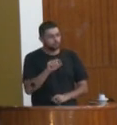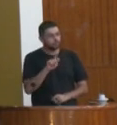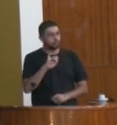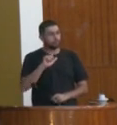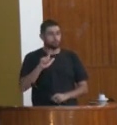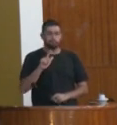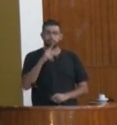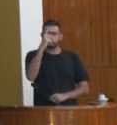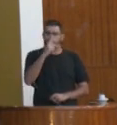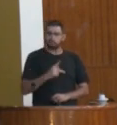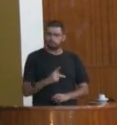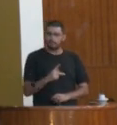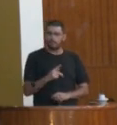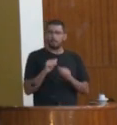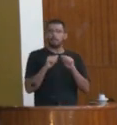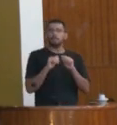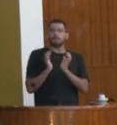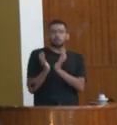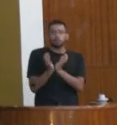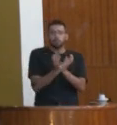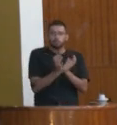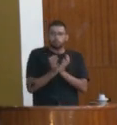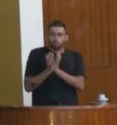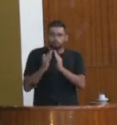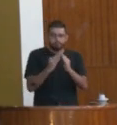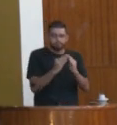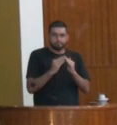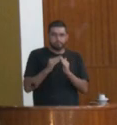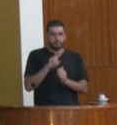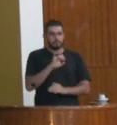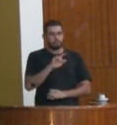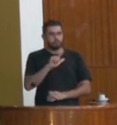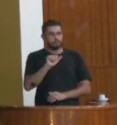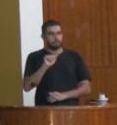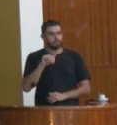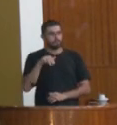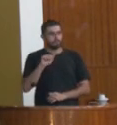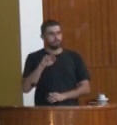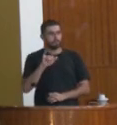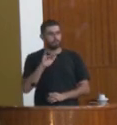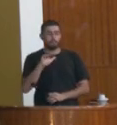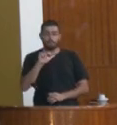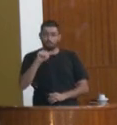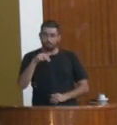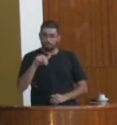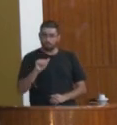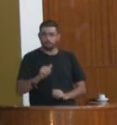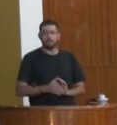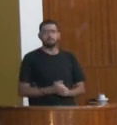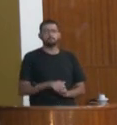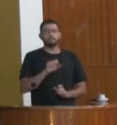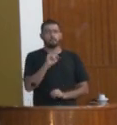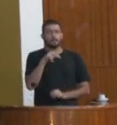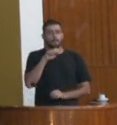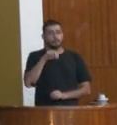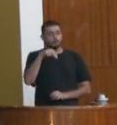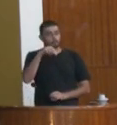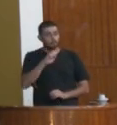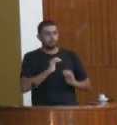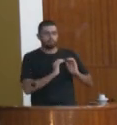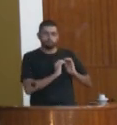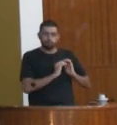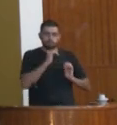presidente da Associação de Moradores da Vila Americana. Senhora Simone Ferreira, da APAI Barra do